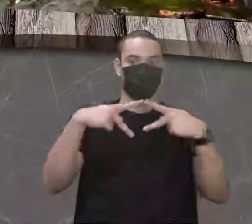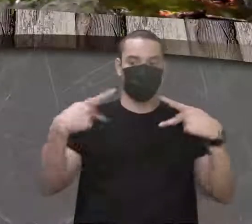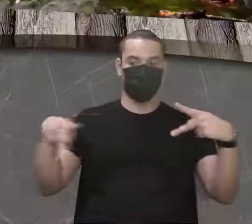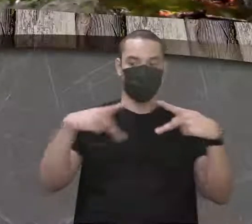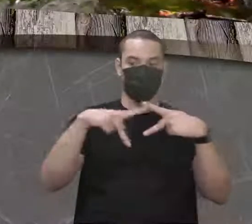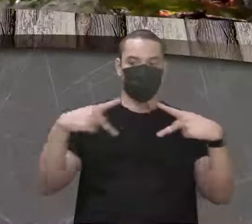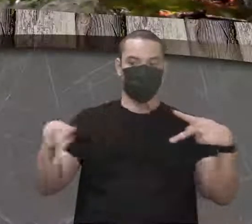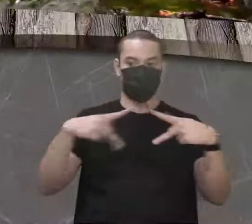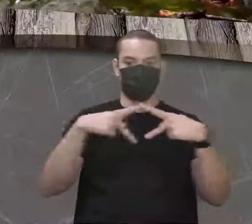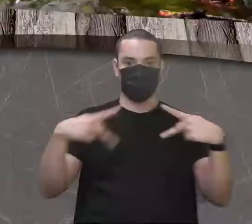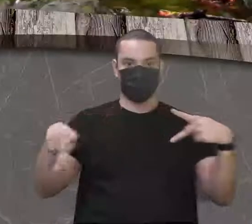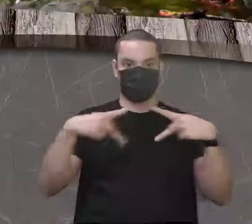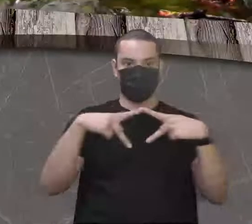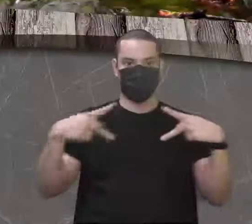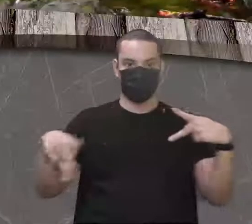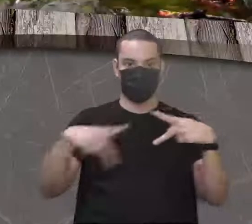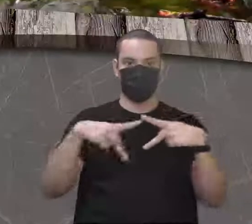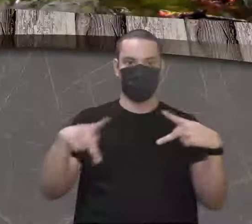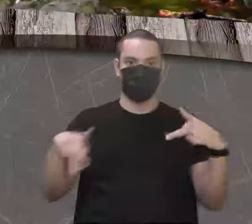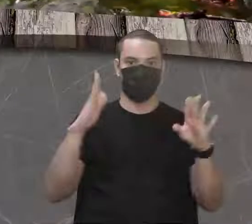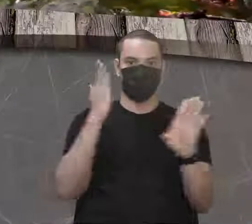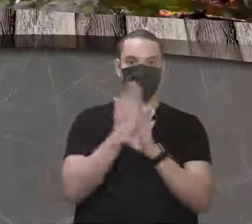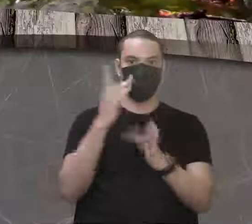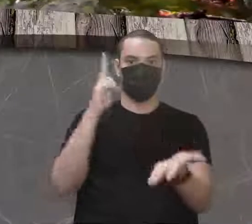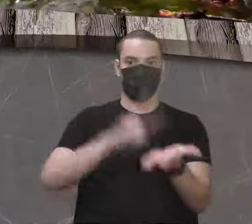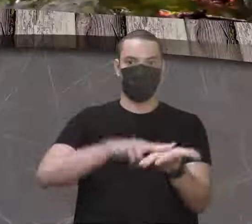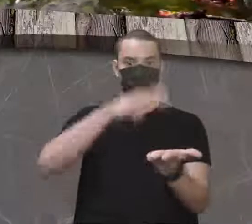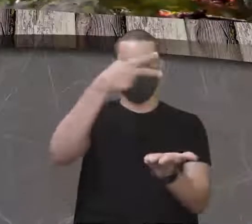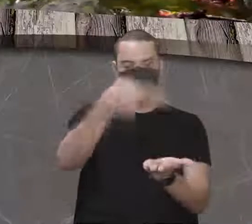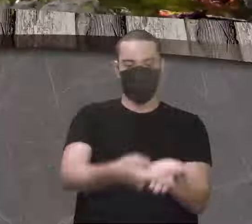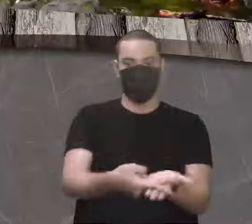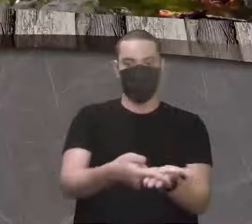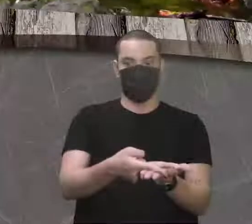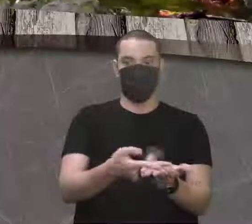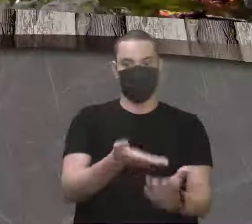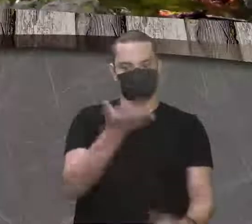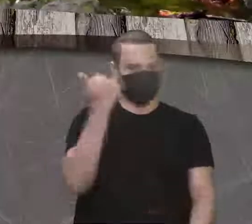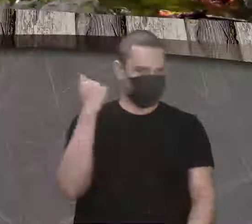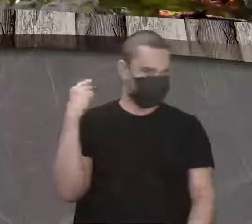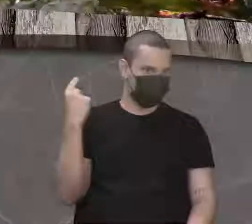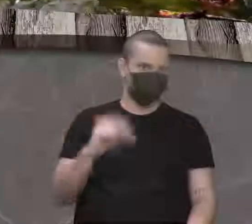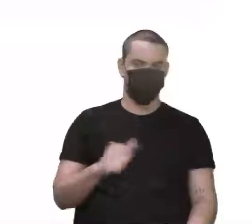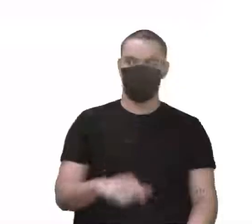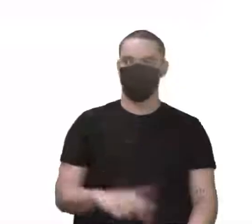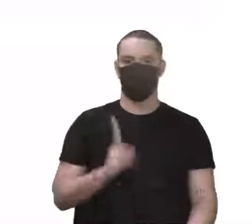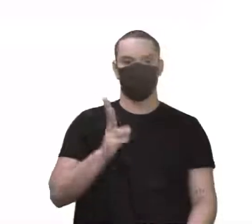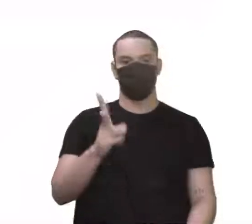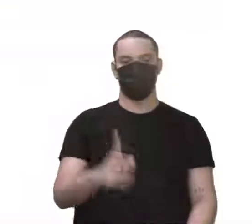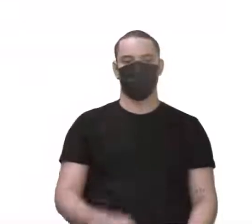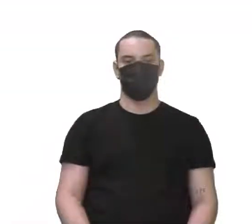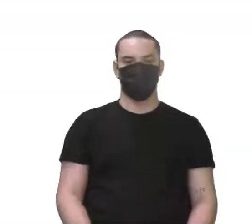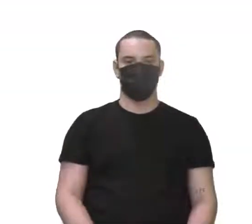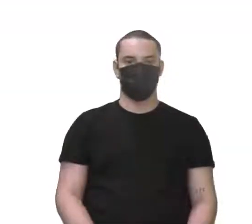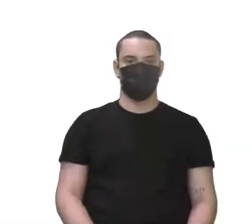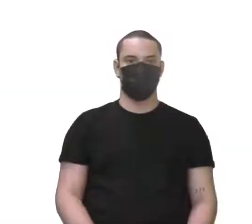Proteica. Proteína, através da tradução. Vamos lá? Segue a sequência aí.